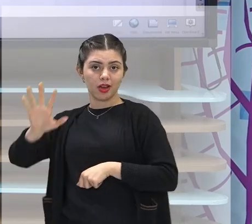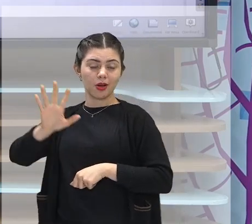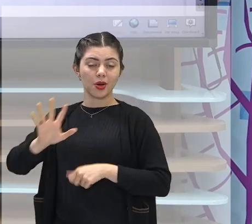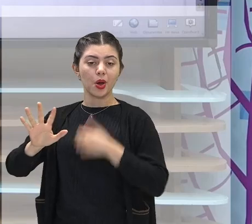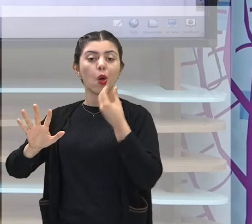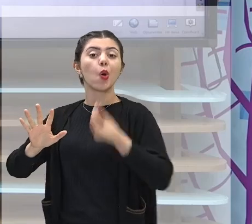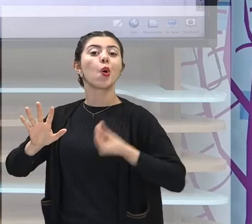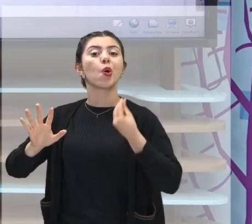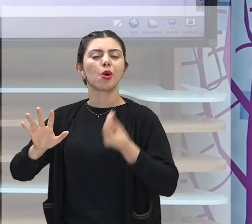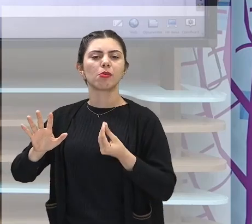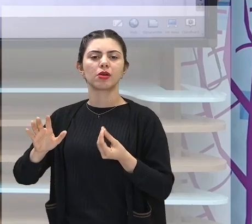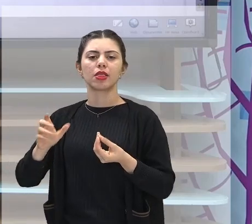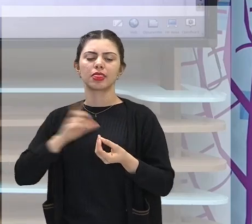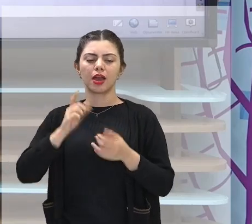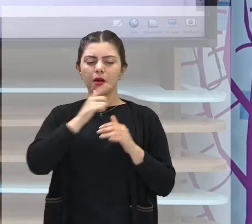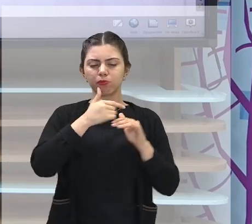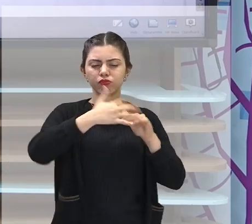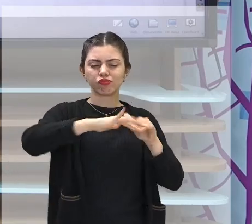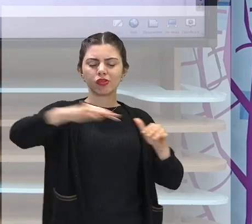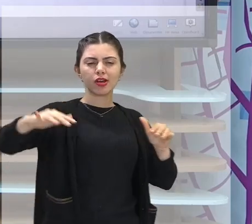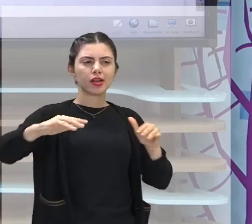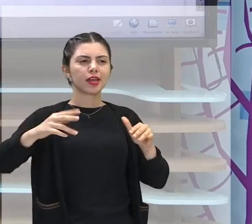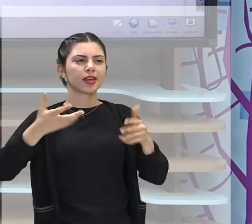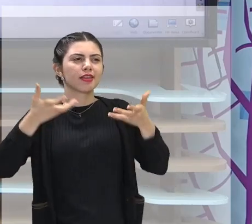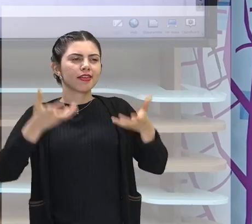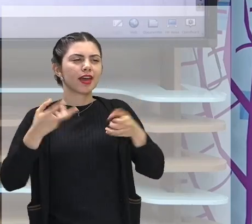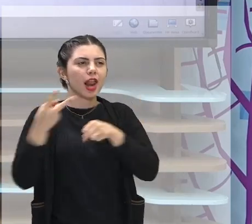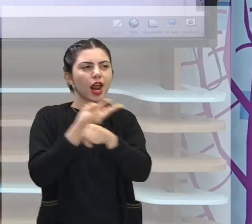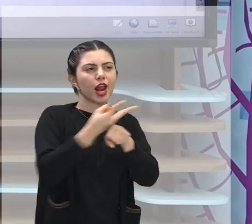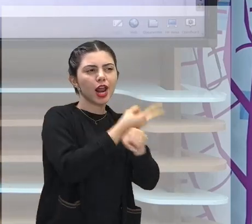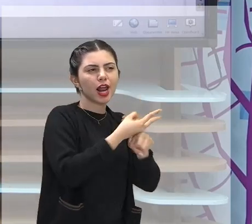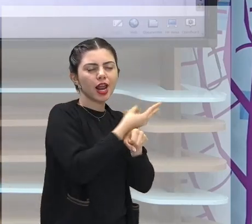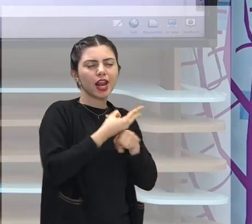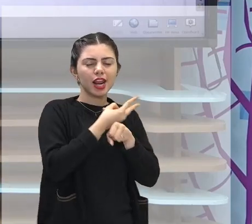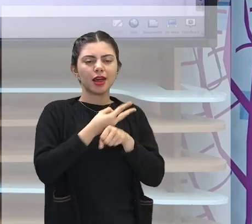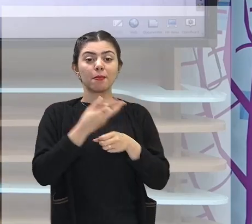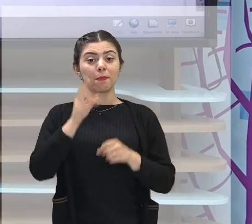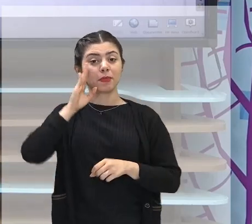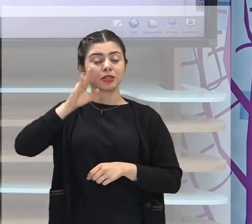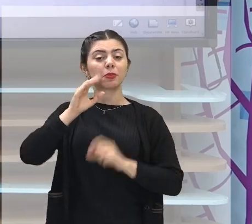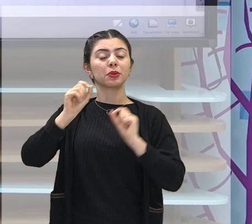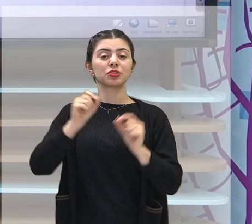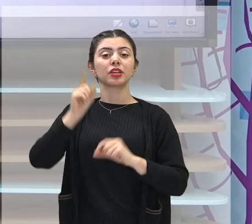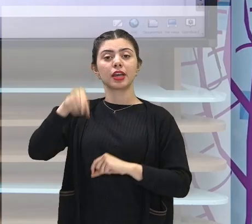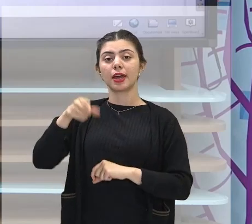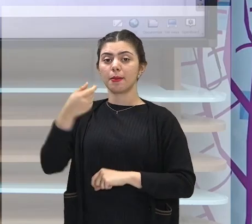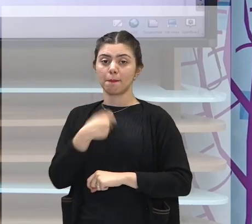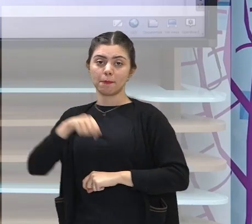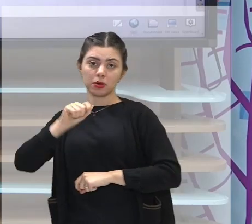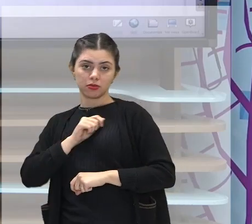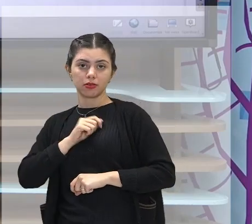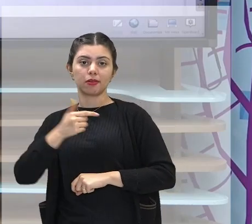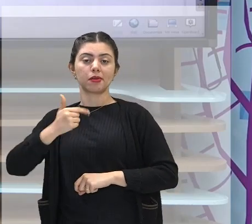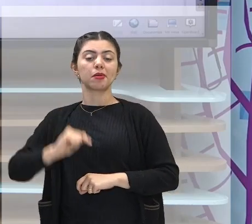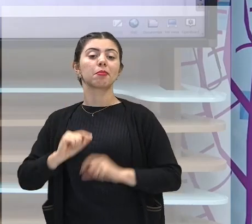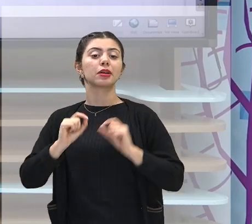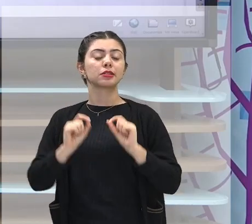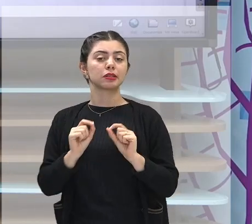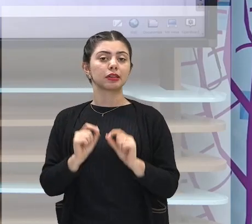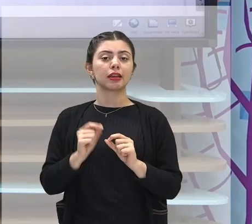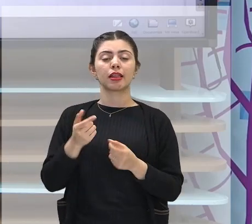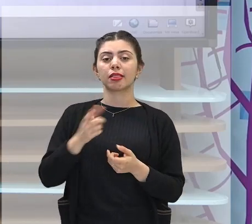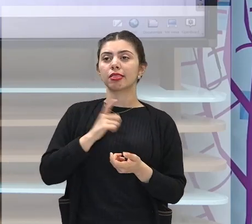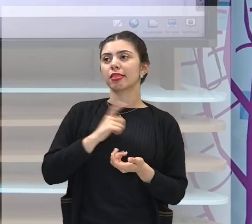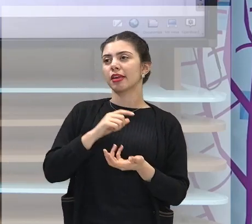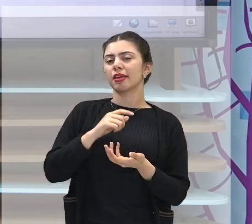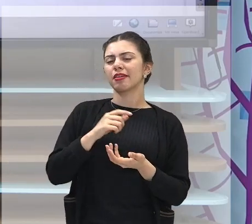se lançar ao mar, né, principalmente Portugal, Espanha, né, e Inglaterra, e